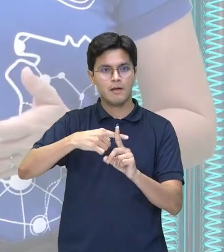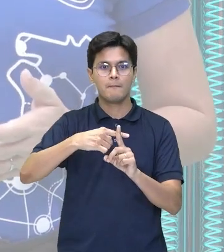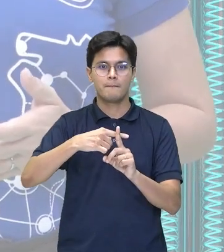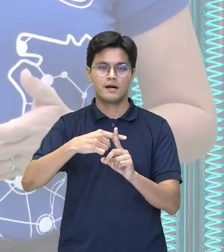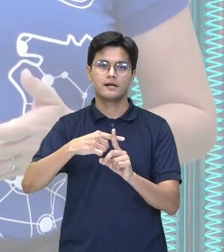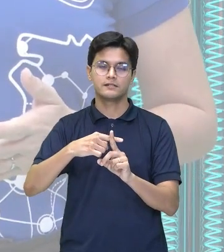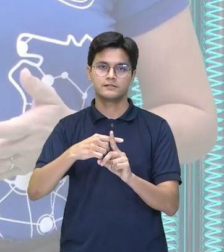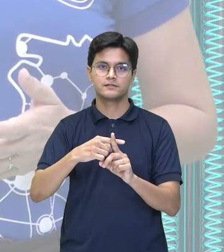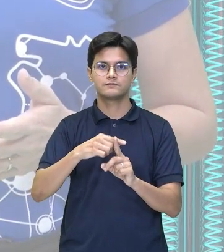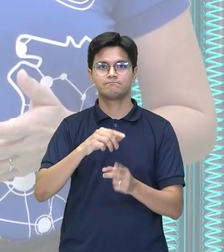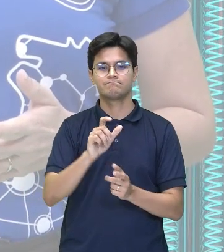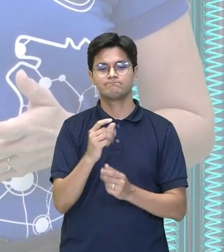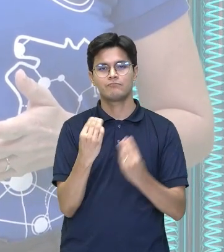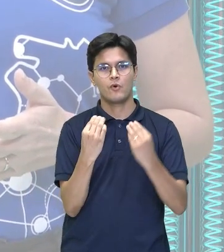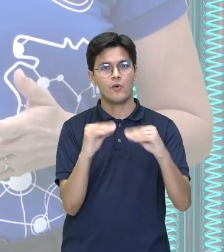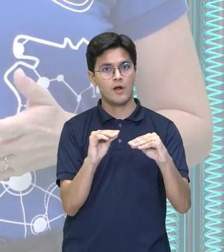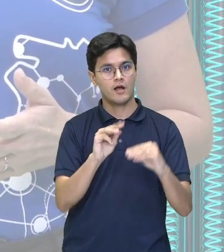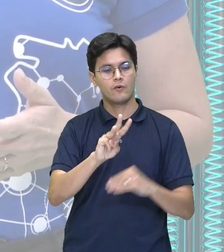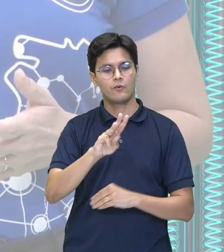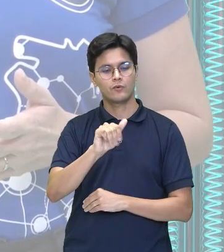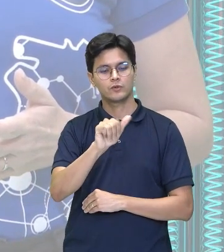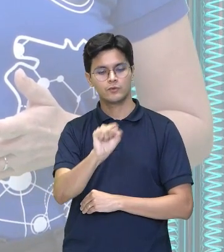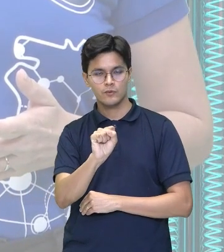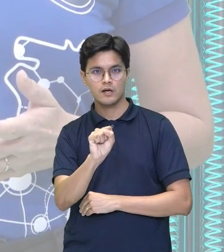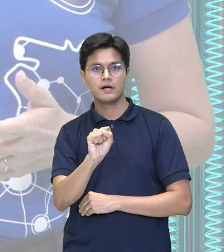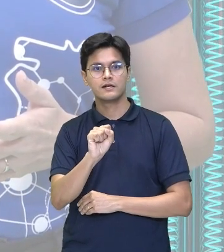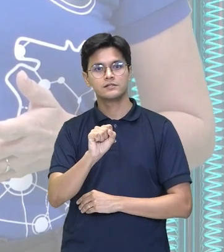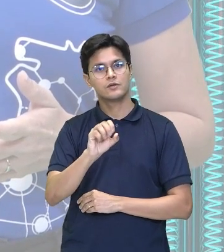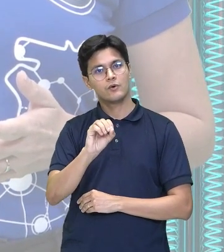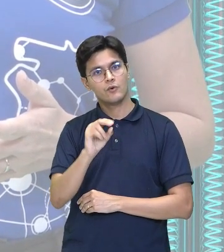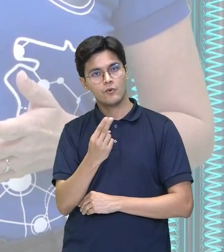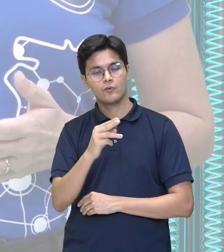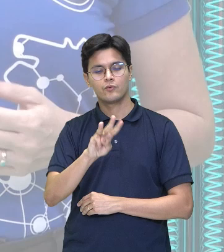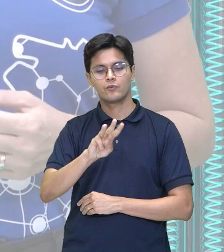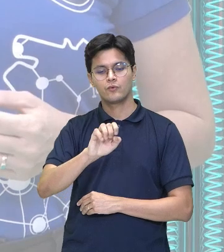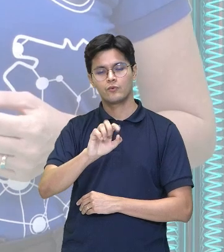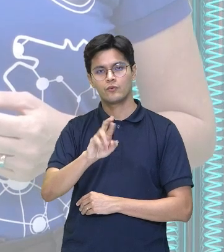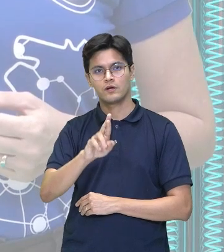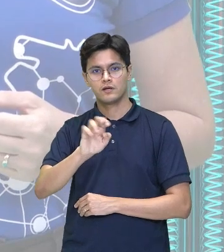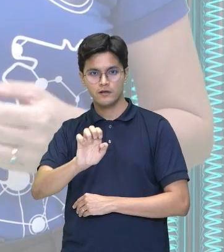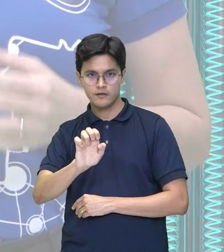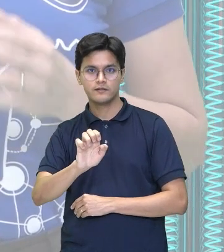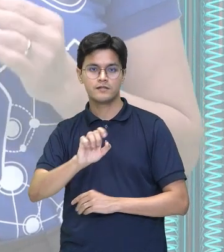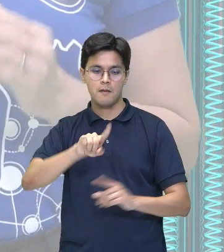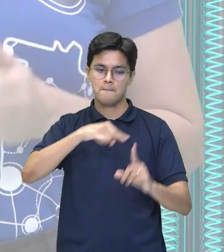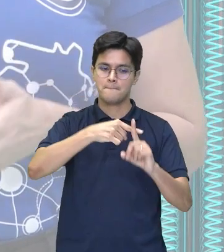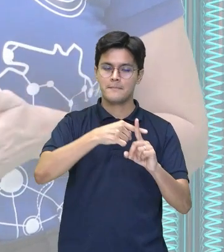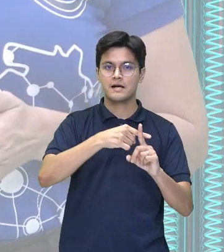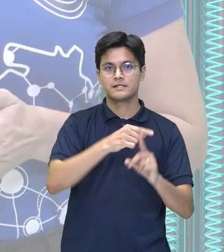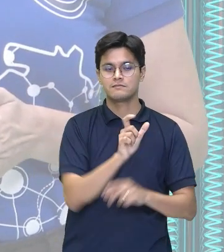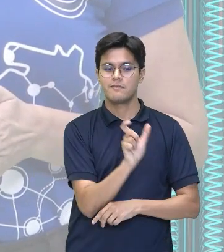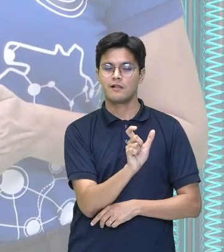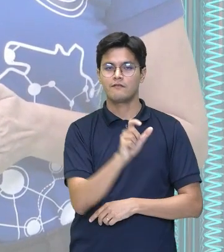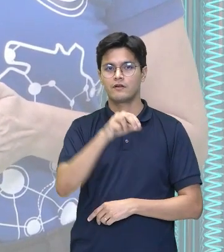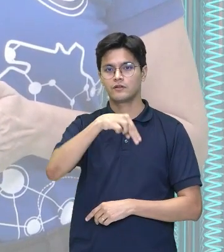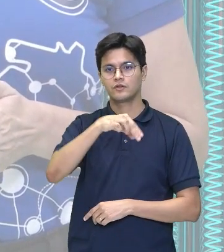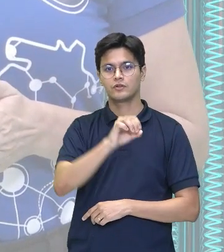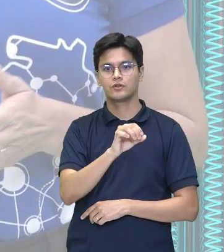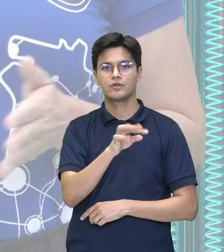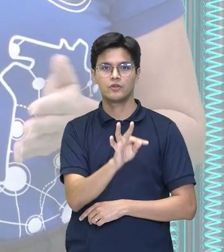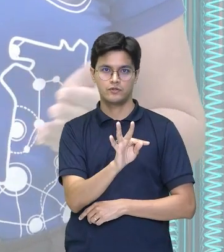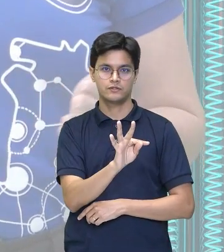ok? Depois quem vem? A gente acabou de falar aqui, né? O not. O not vem logo depois do verbo to